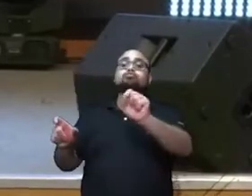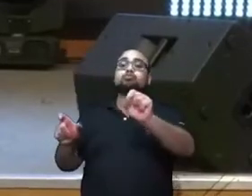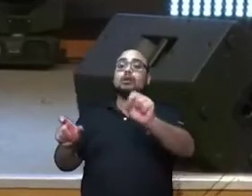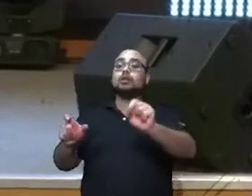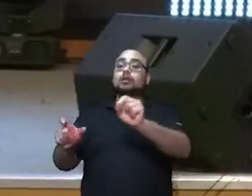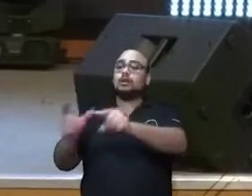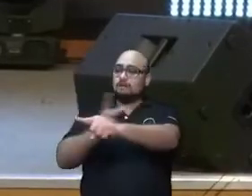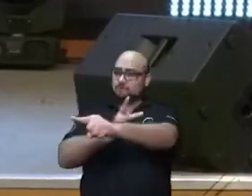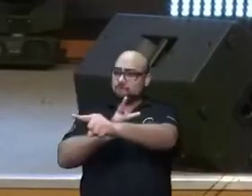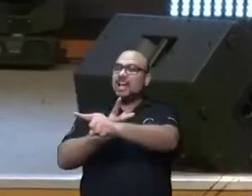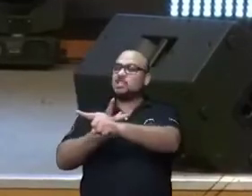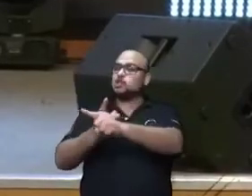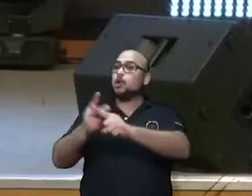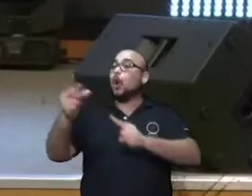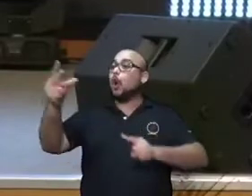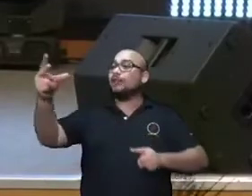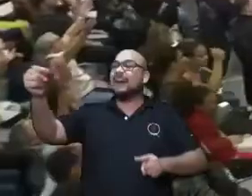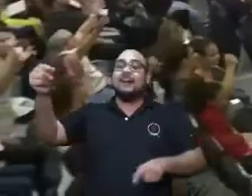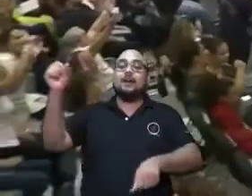é. Espera!